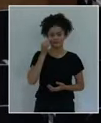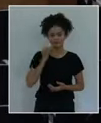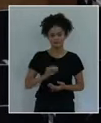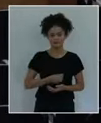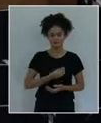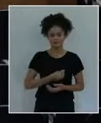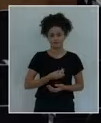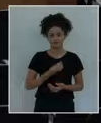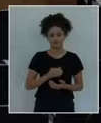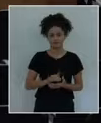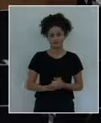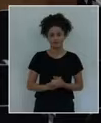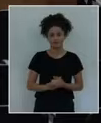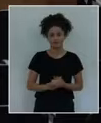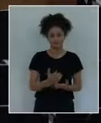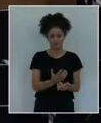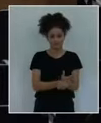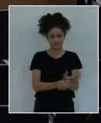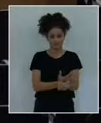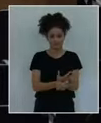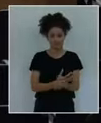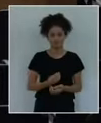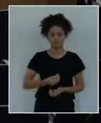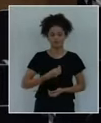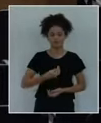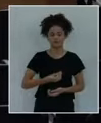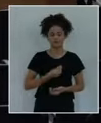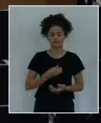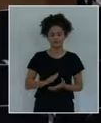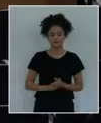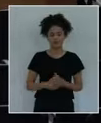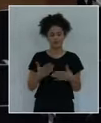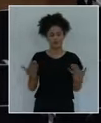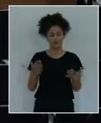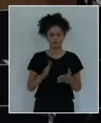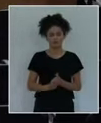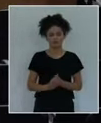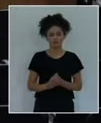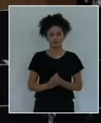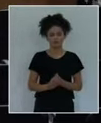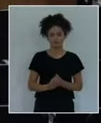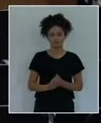Gomes. Presente. Sérgio Antônio de Moura. Presente. Havendo quórum,